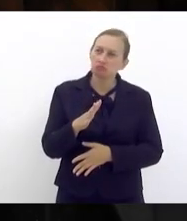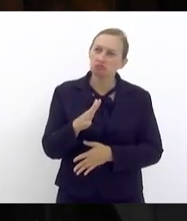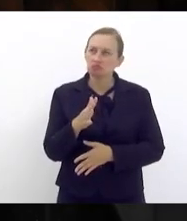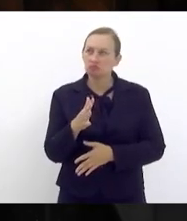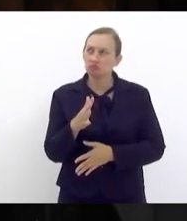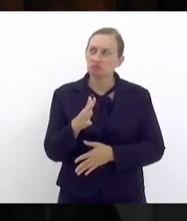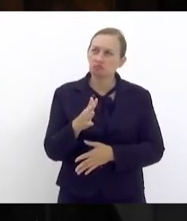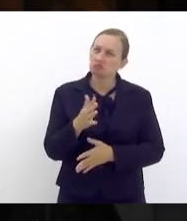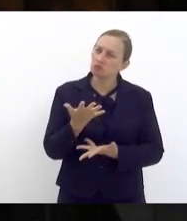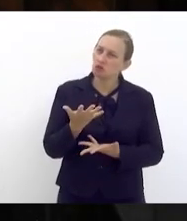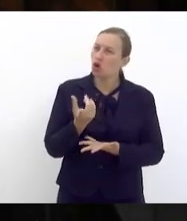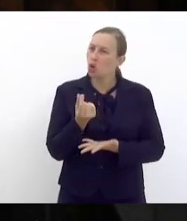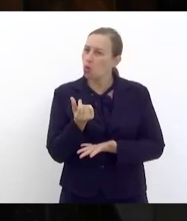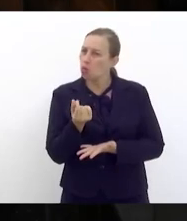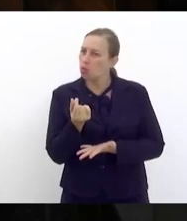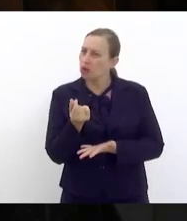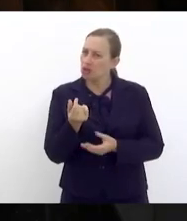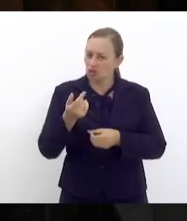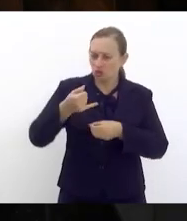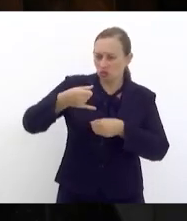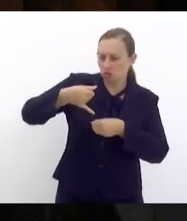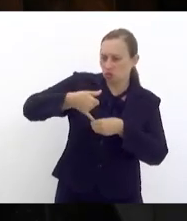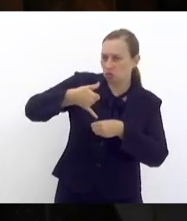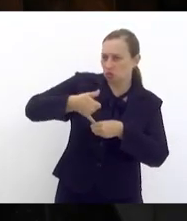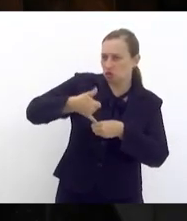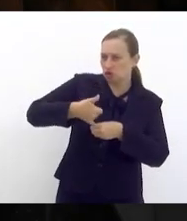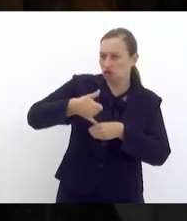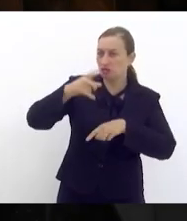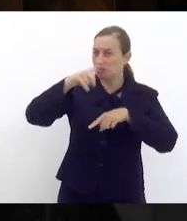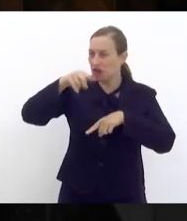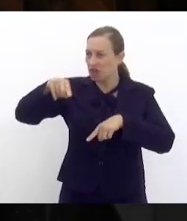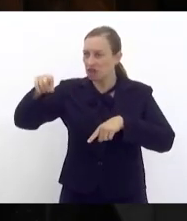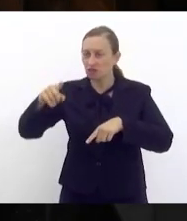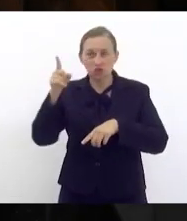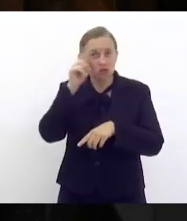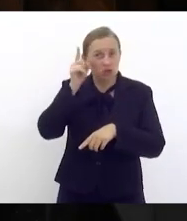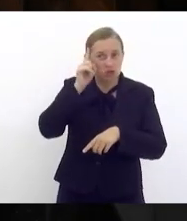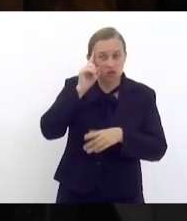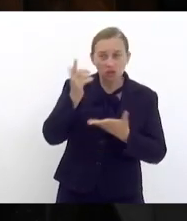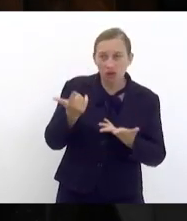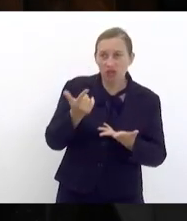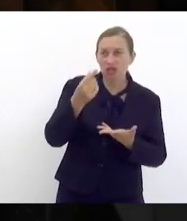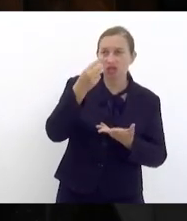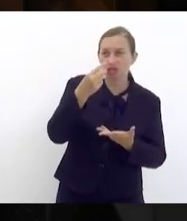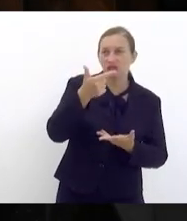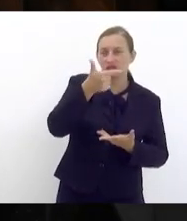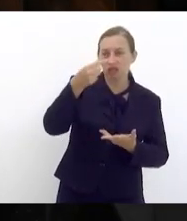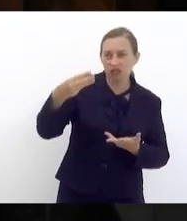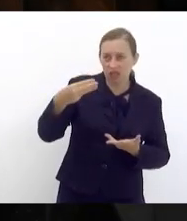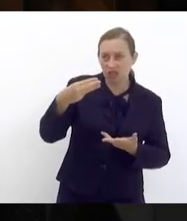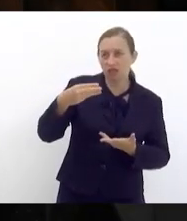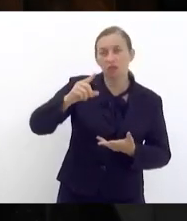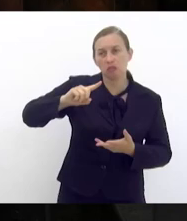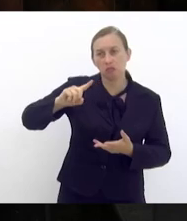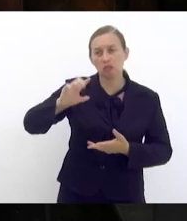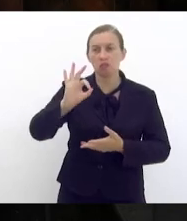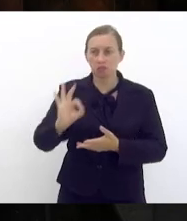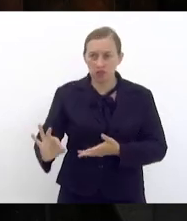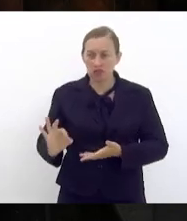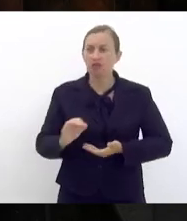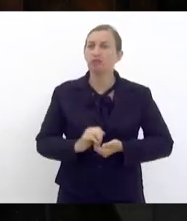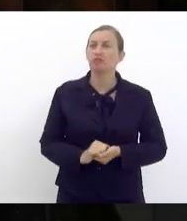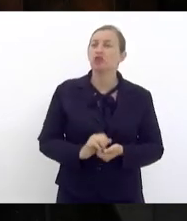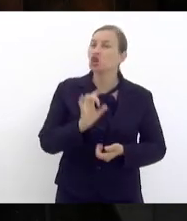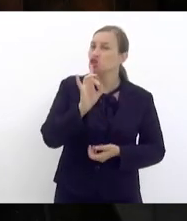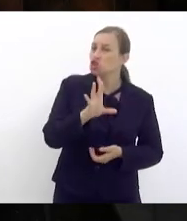porque o preço do combustível varia todo dia, na ordem de 23 pontos percentuais. E isso